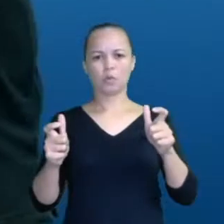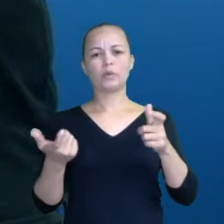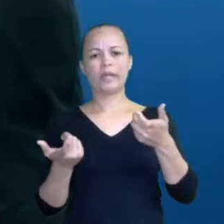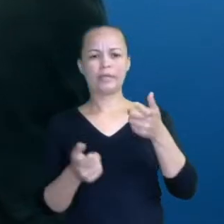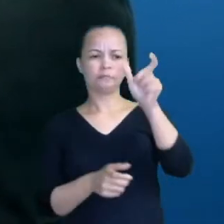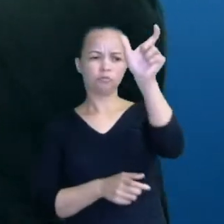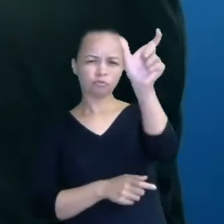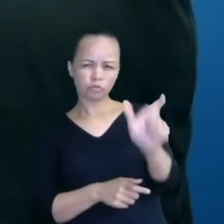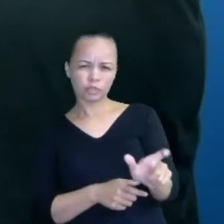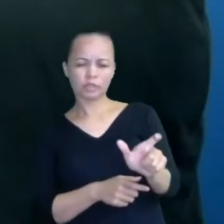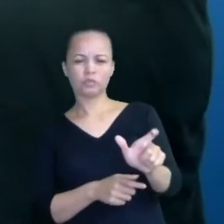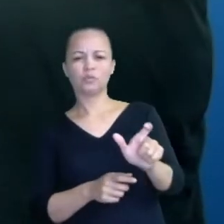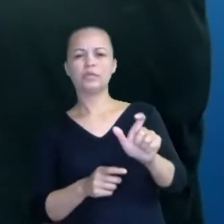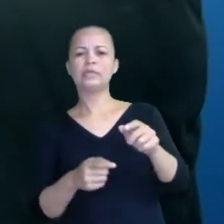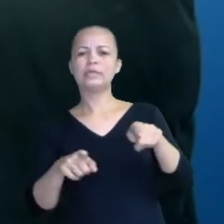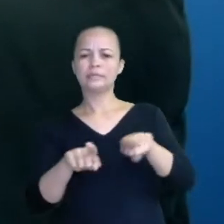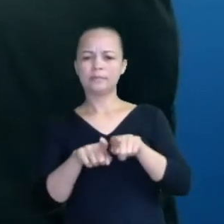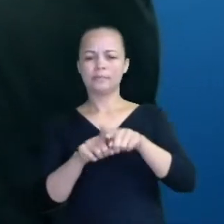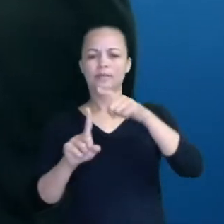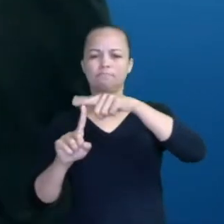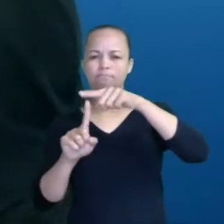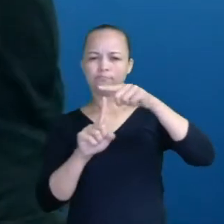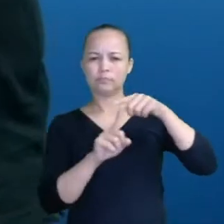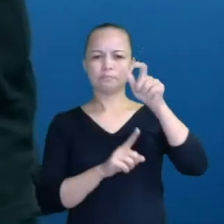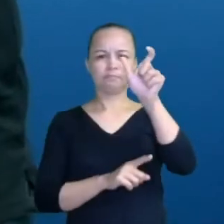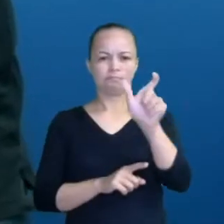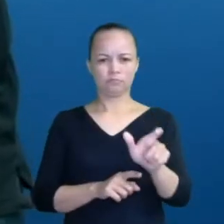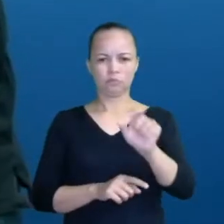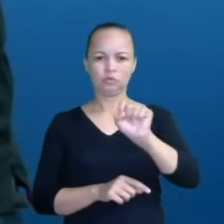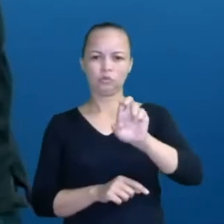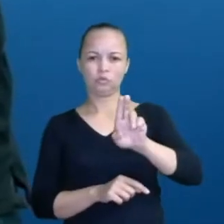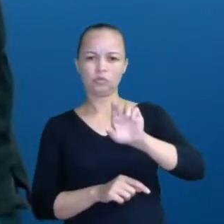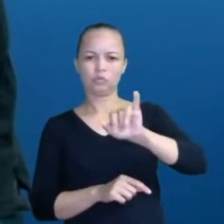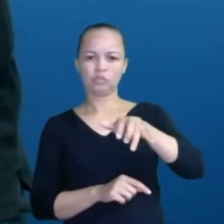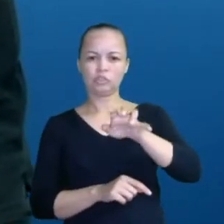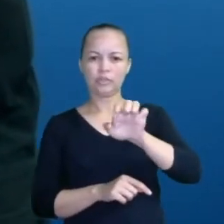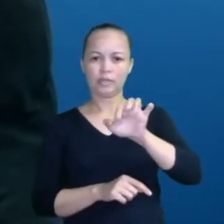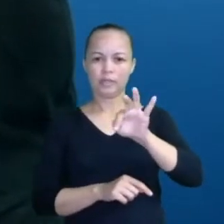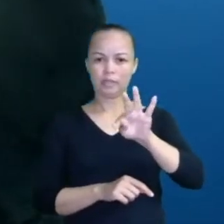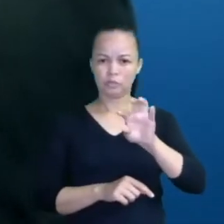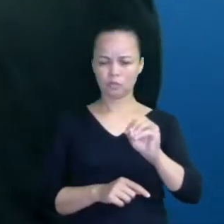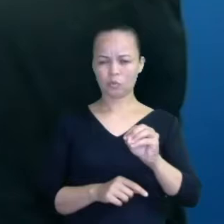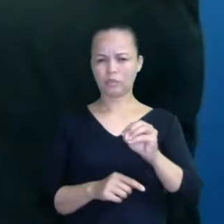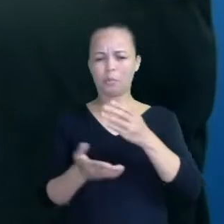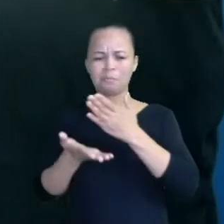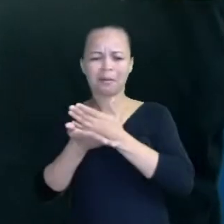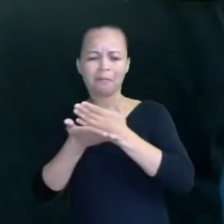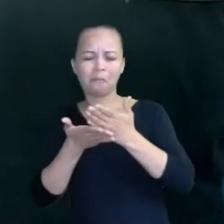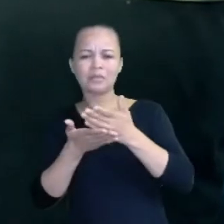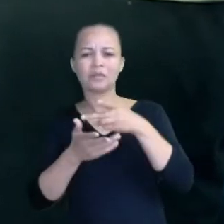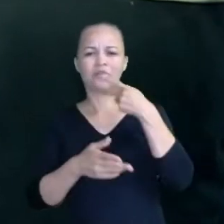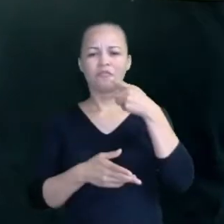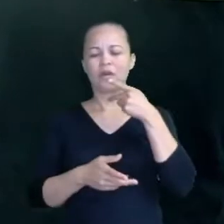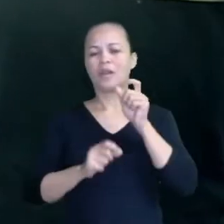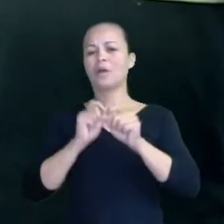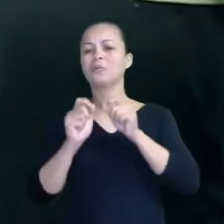de começar a aula, eu gostaria de iniciar falando o que vem a ser uma oração. A oração é